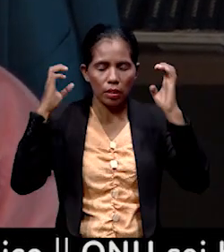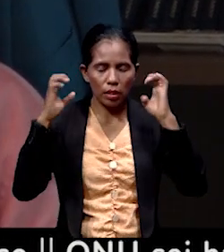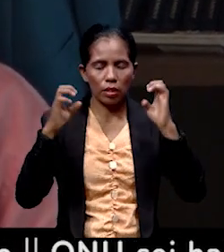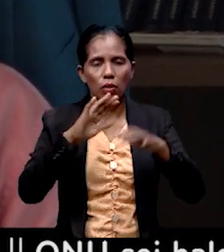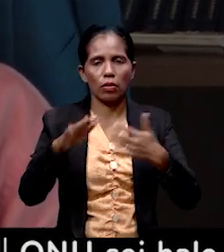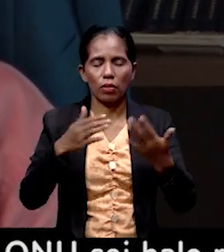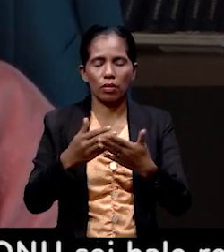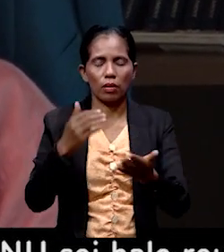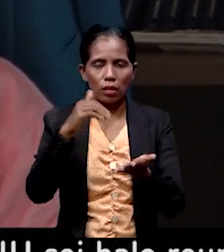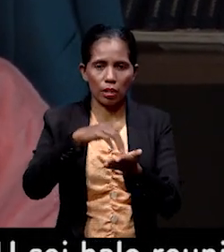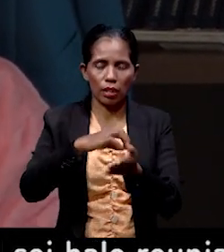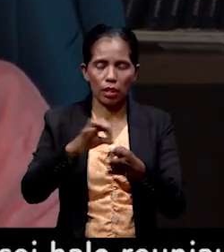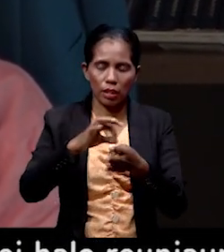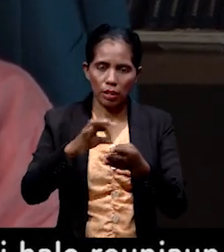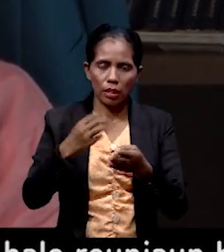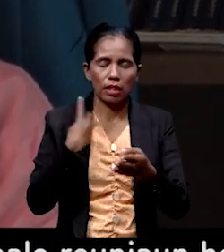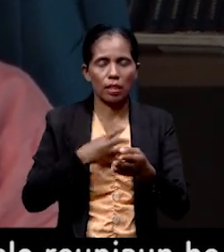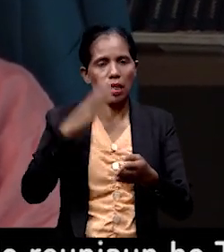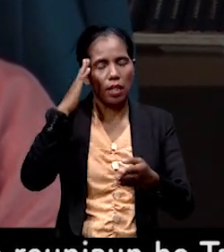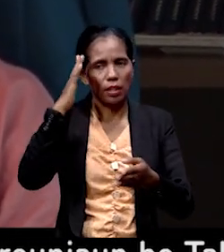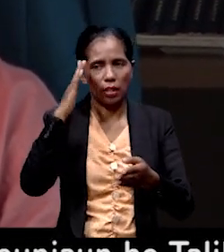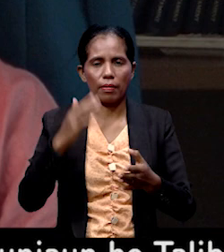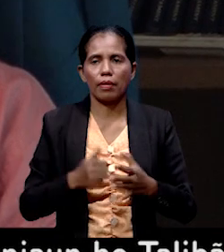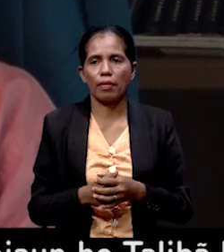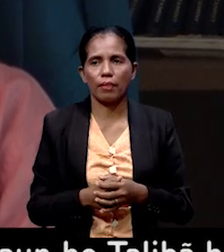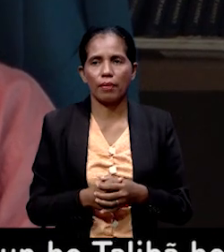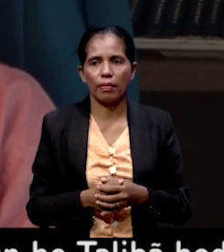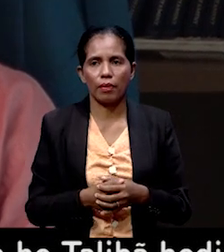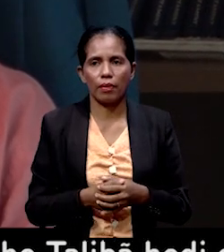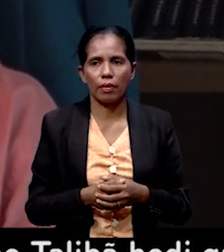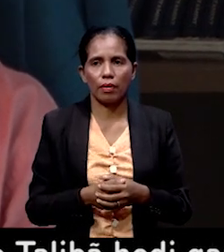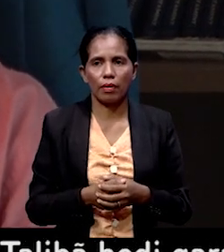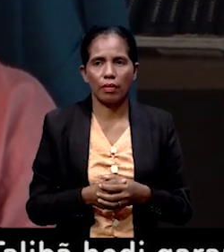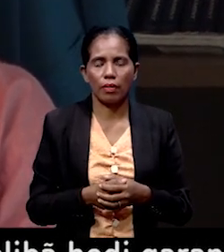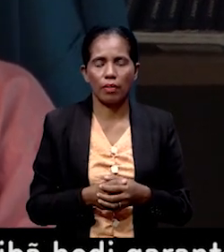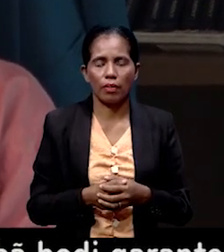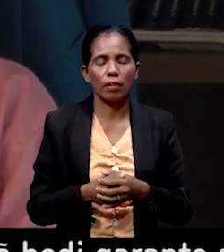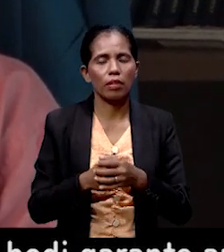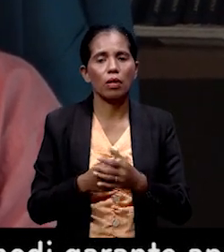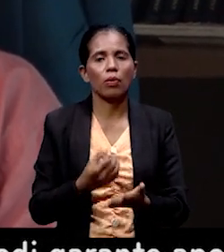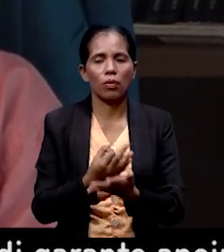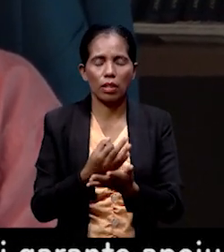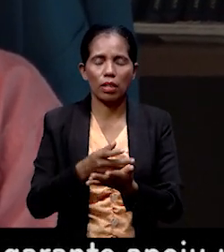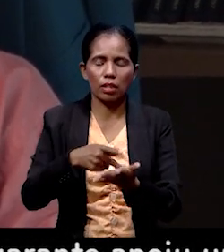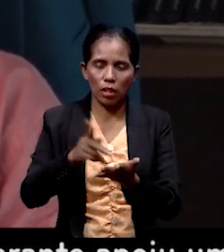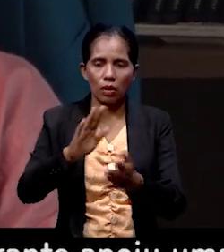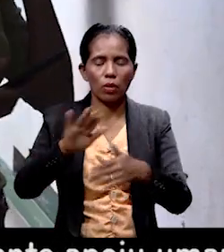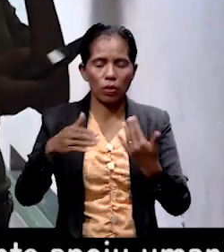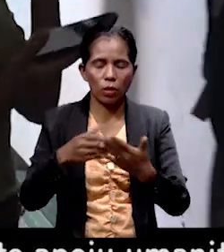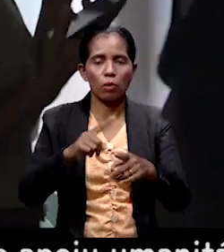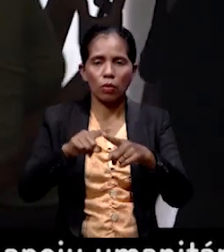resista ita hatene na, no final kwanu ema mai fale husu, hatene na dian. Kopinan executa hotona kalai i pulsan e mot simu